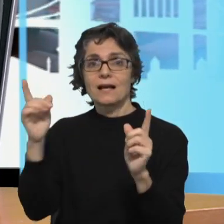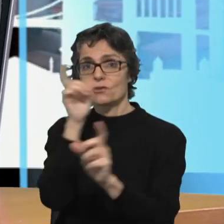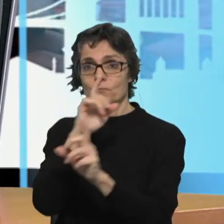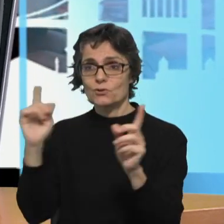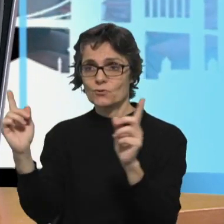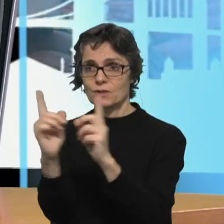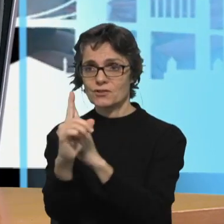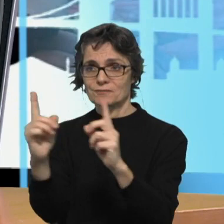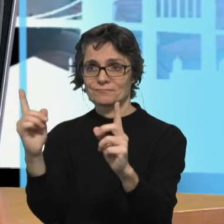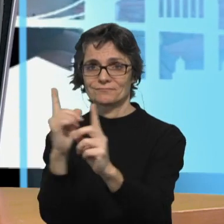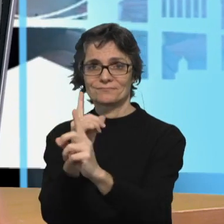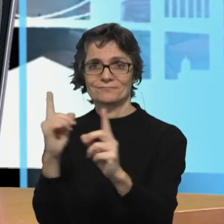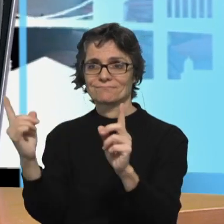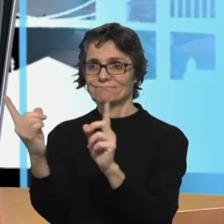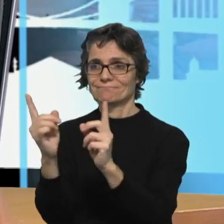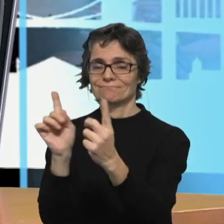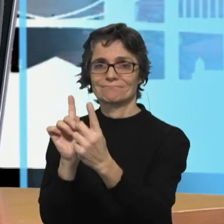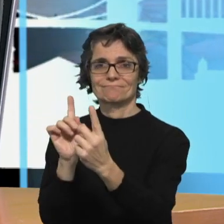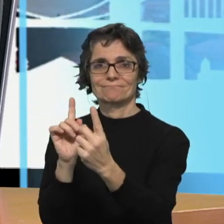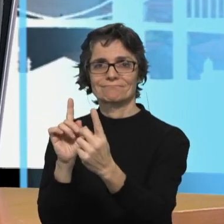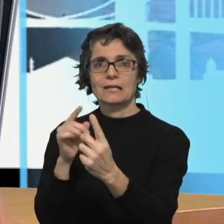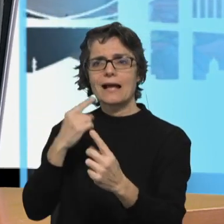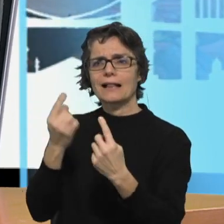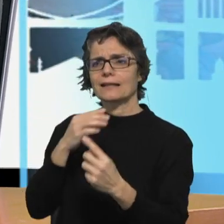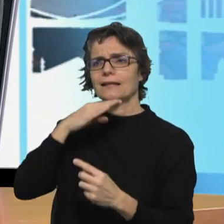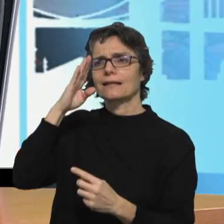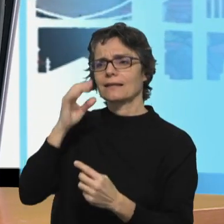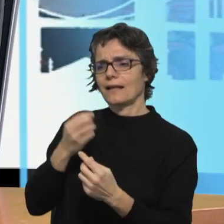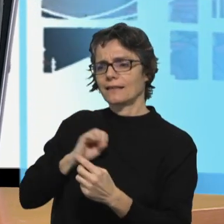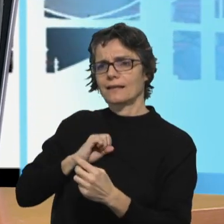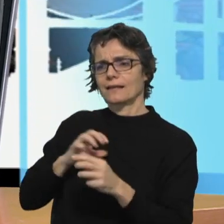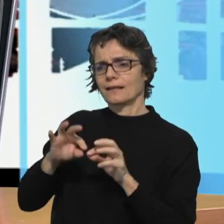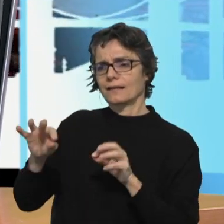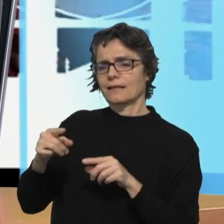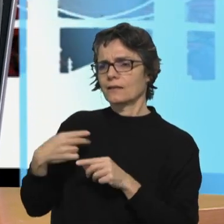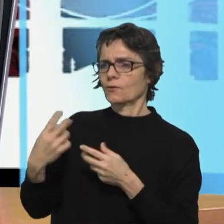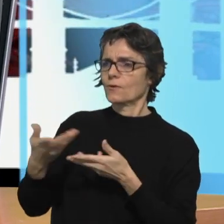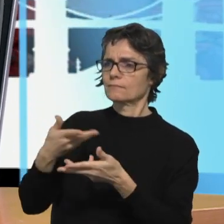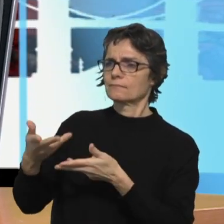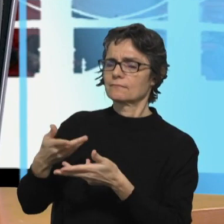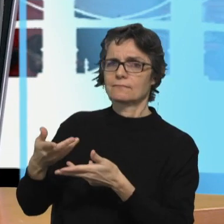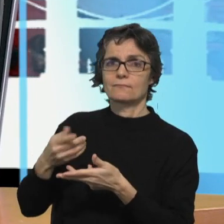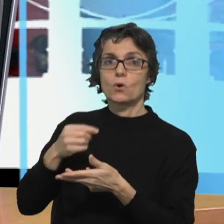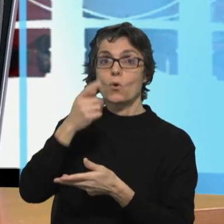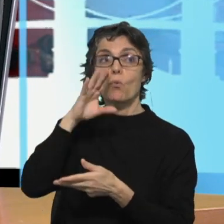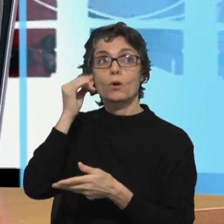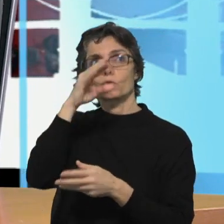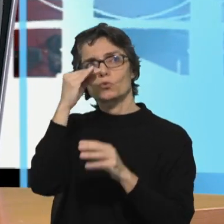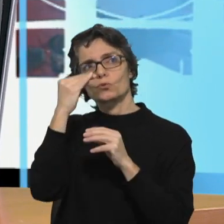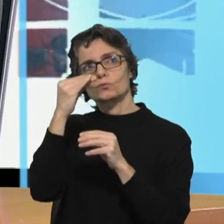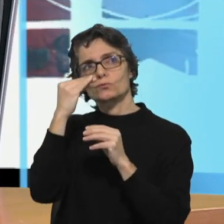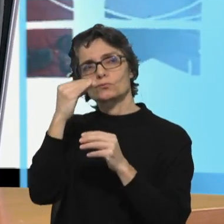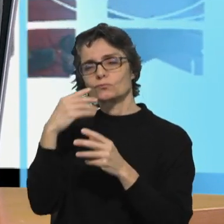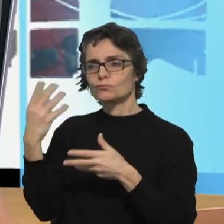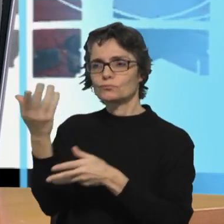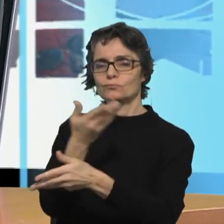idade, animado, servido por um catequista, por tal adulto crente que nos acompanha, o catequista. Não é? É um bocadinho a nossa